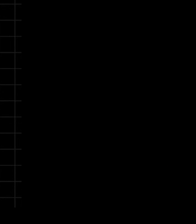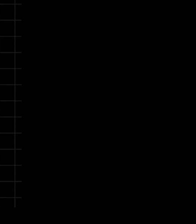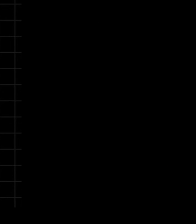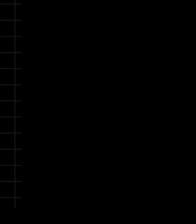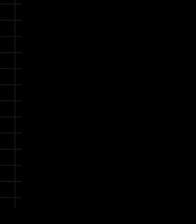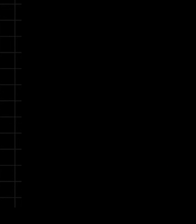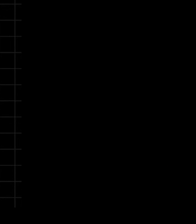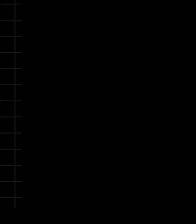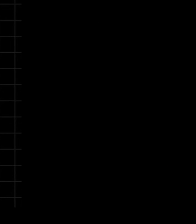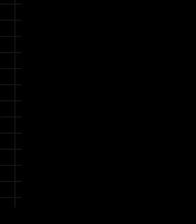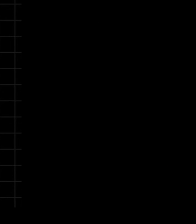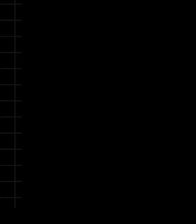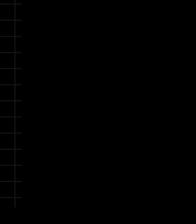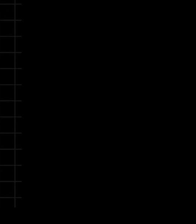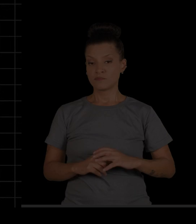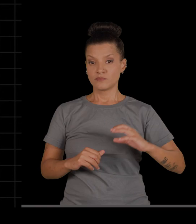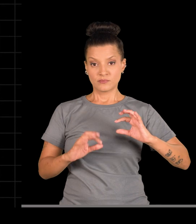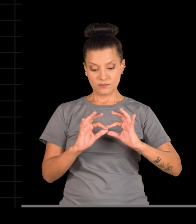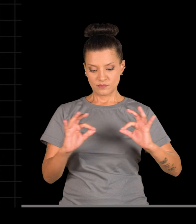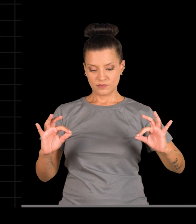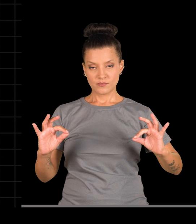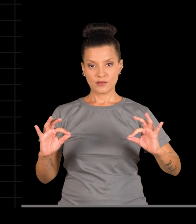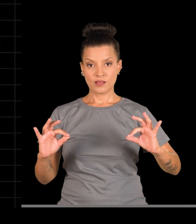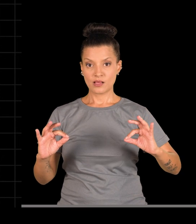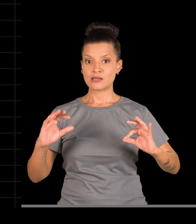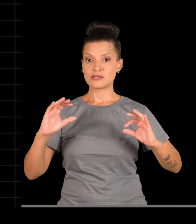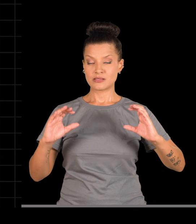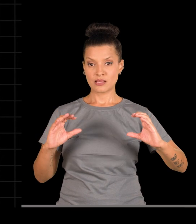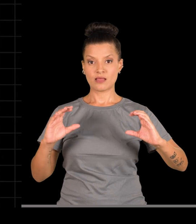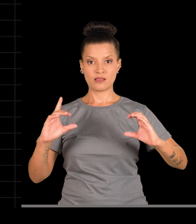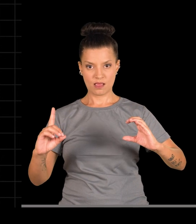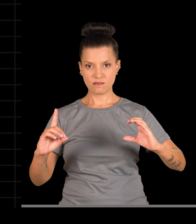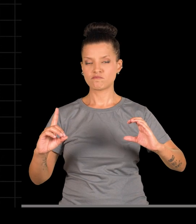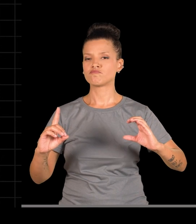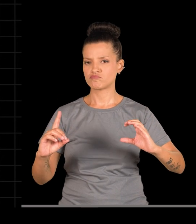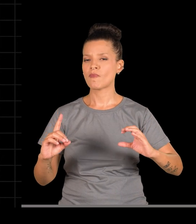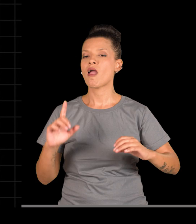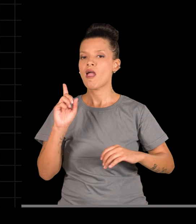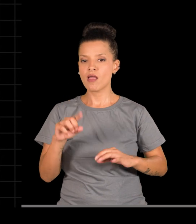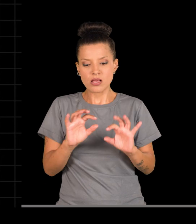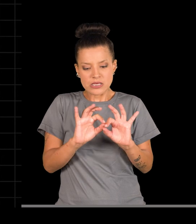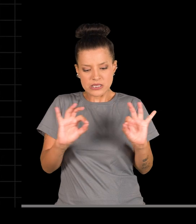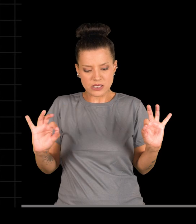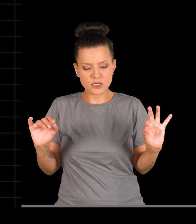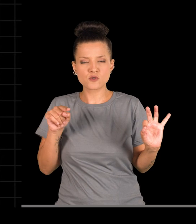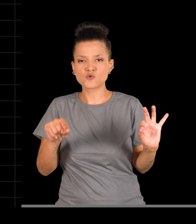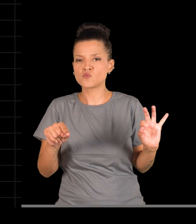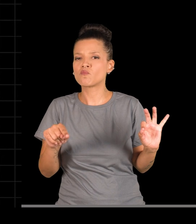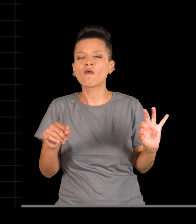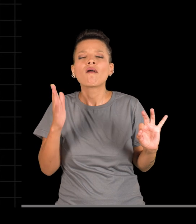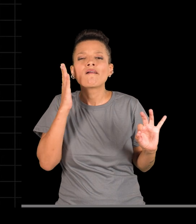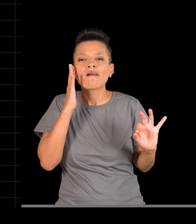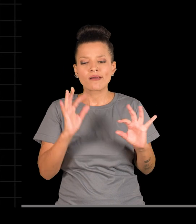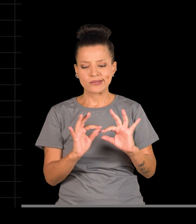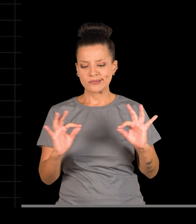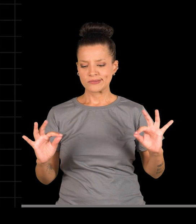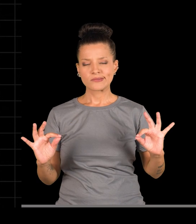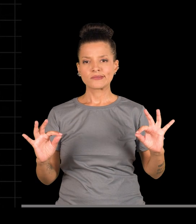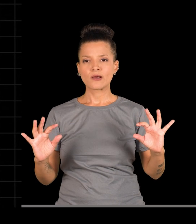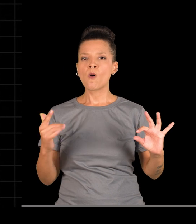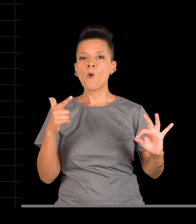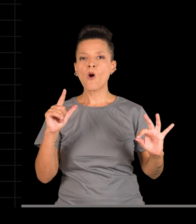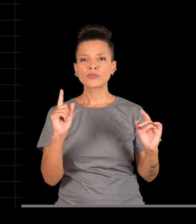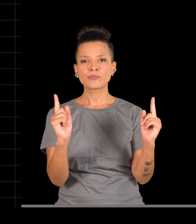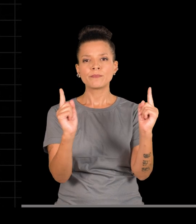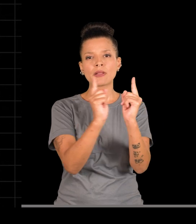só. Vamos ver aqui então esse exemplo. Ó. Tomando o segmento de reta CD, esse segmento todo aqui, como unidade de medida,